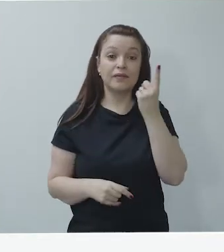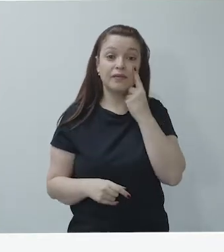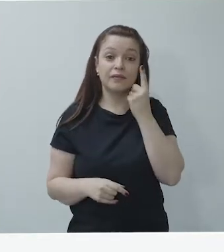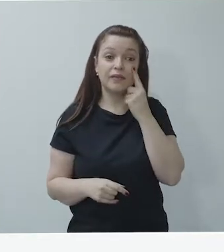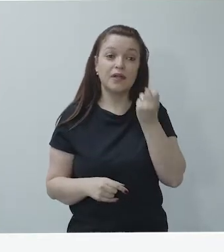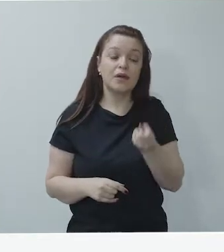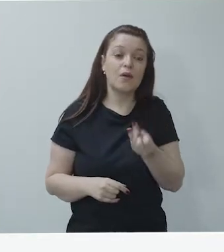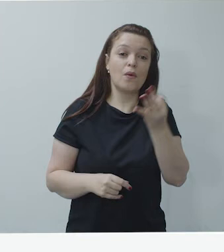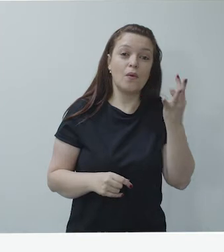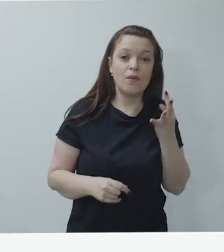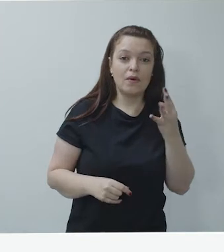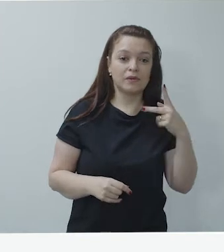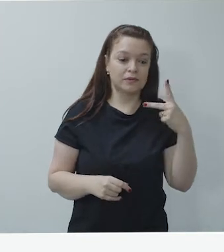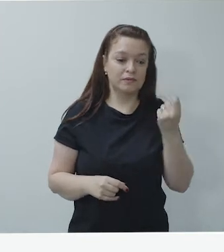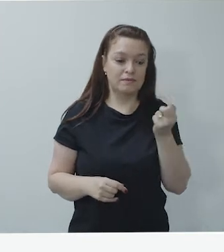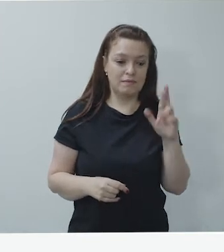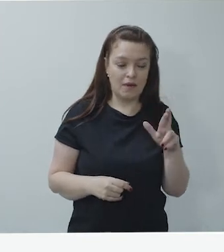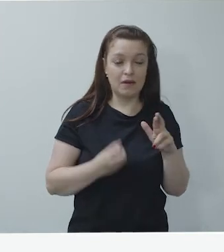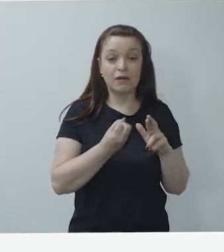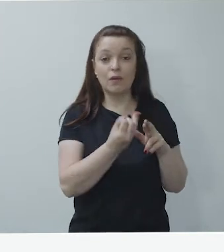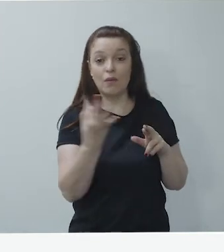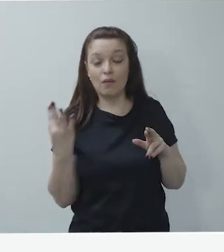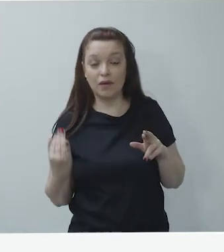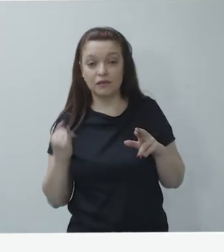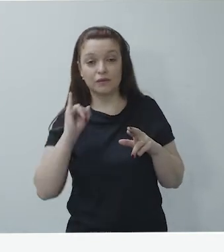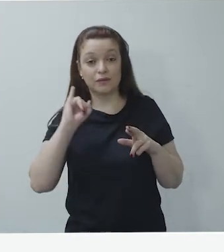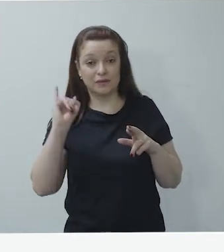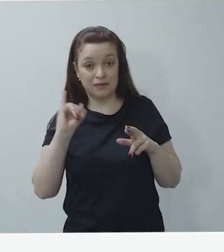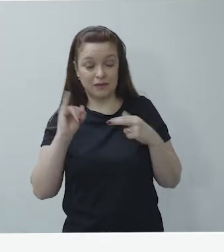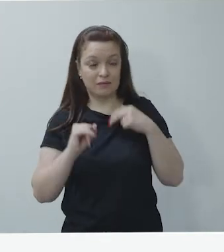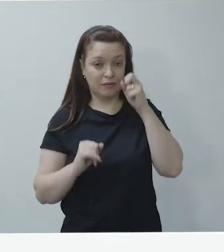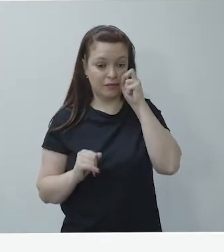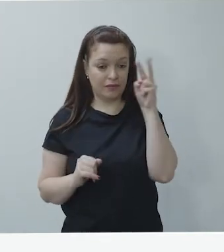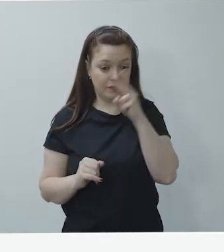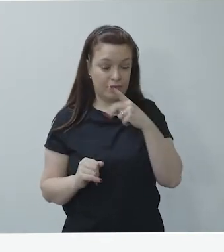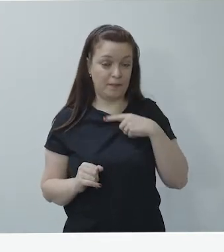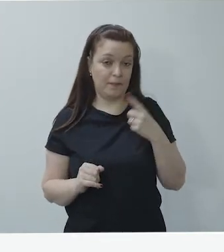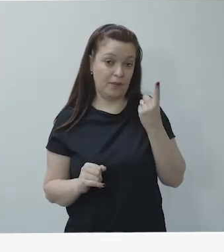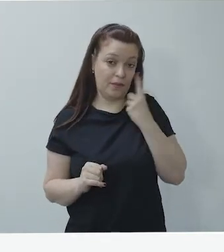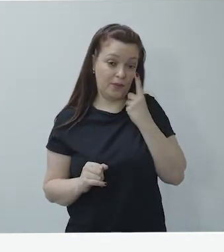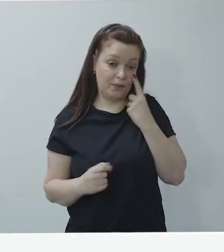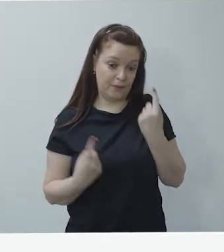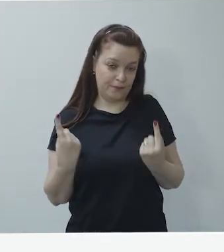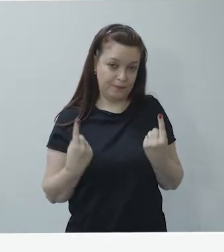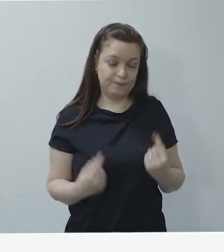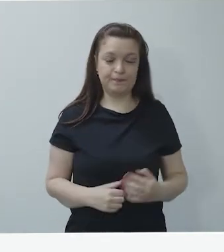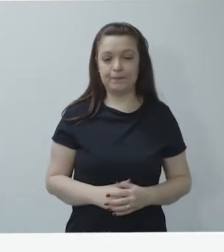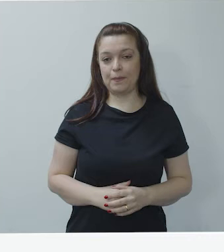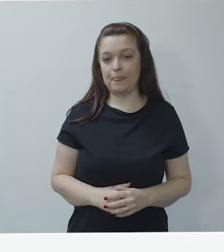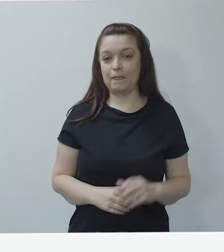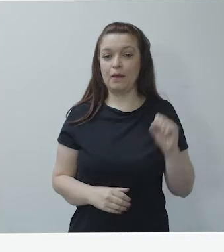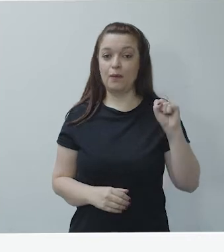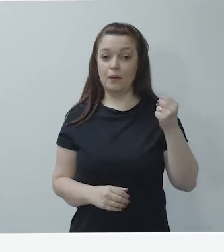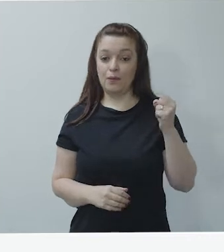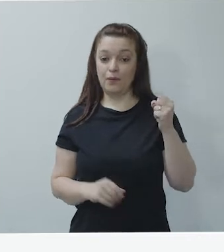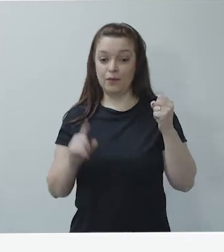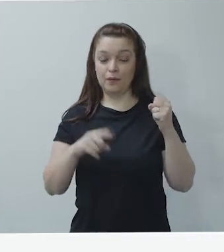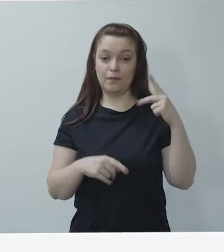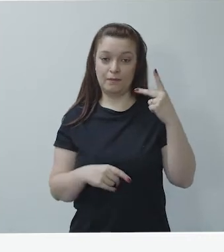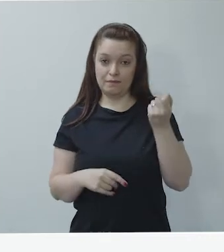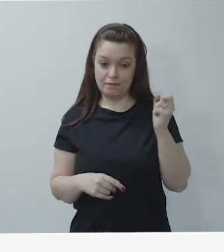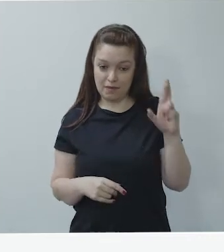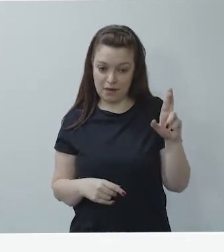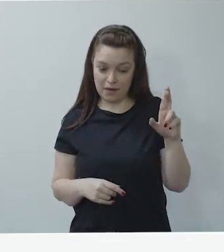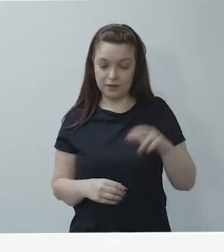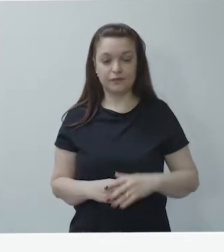separar primeiro os números pares e os números ímpares? Começando então pelo primeiro número da cartela, o número 8. Número